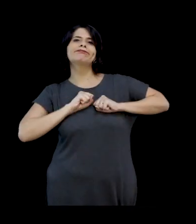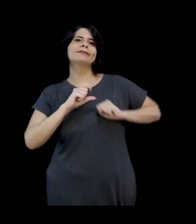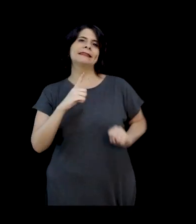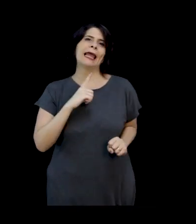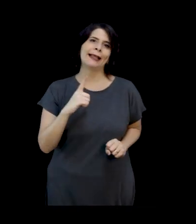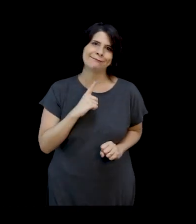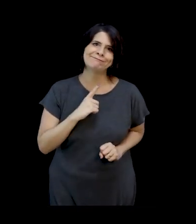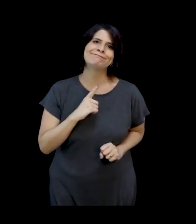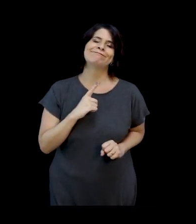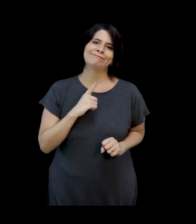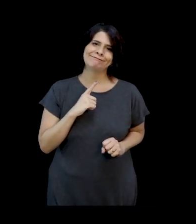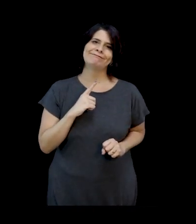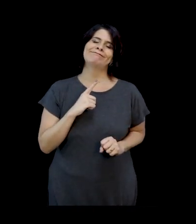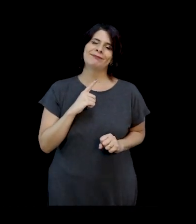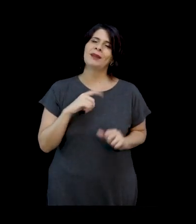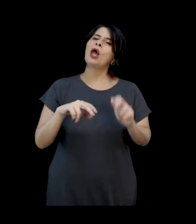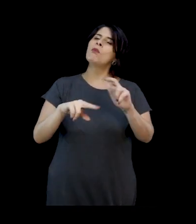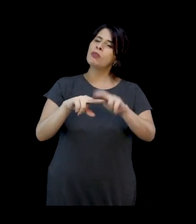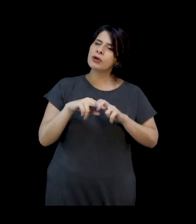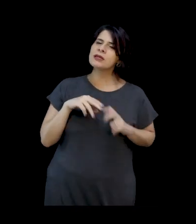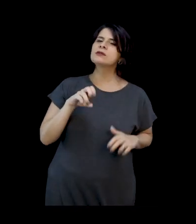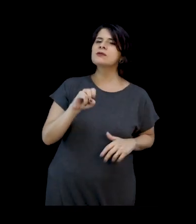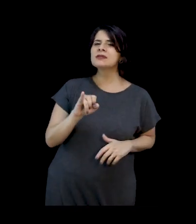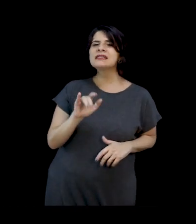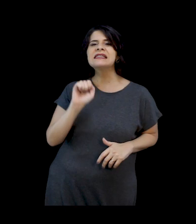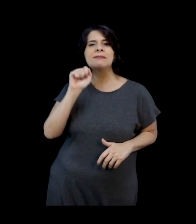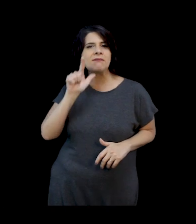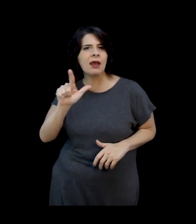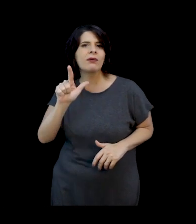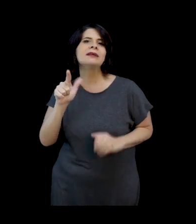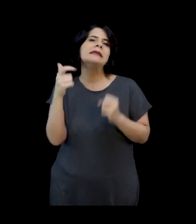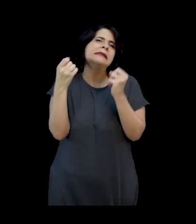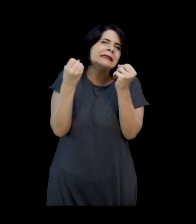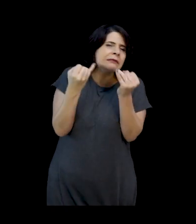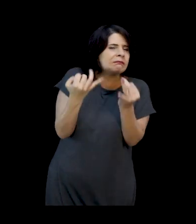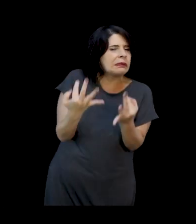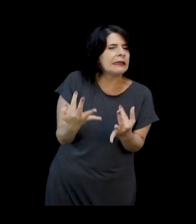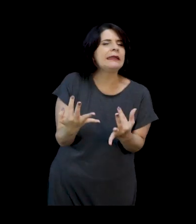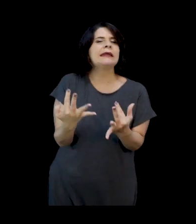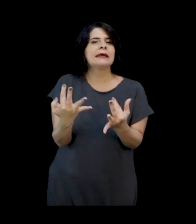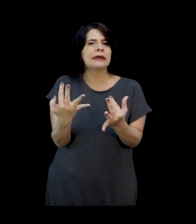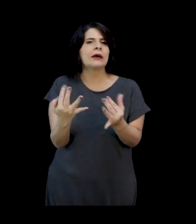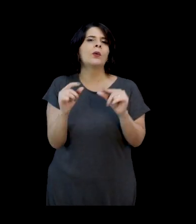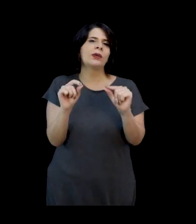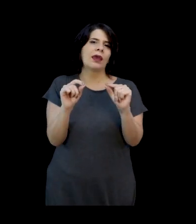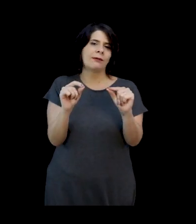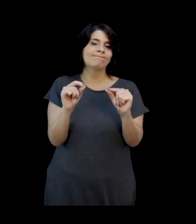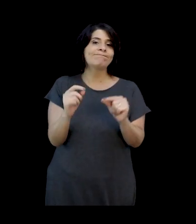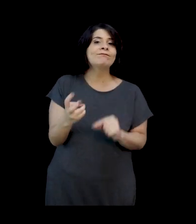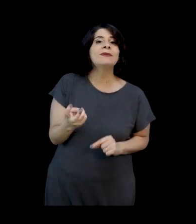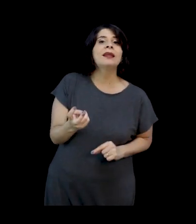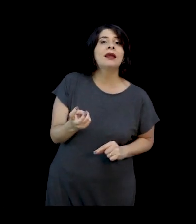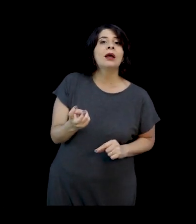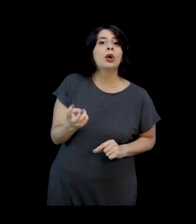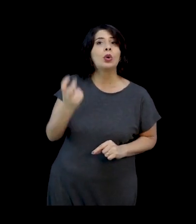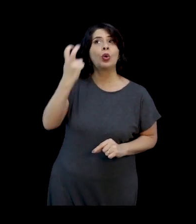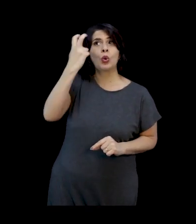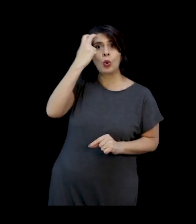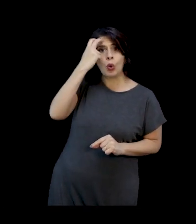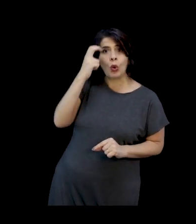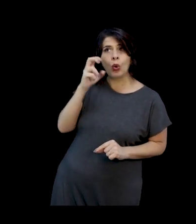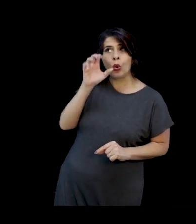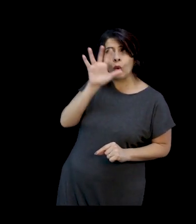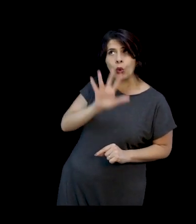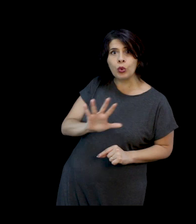certa concepção de cultura. Eu diria que o Zimmel, de alguma maneira, ele faz, em relação à